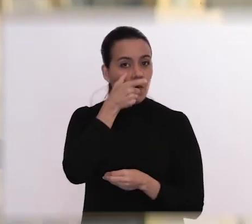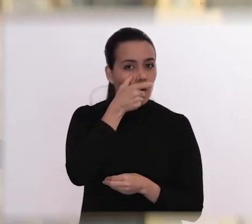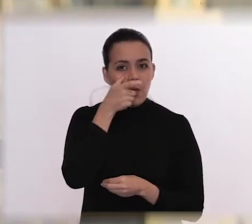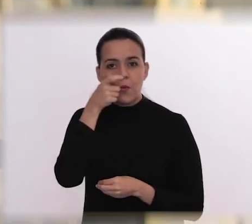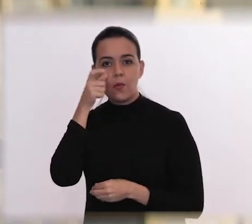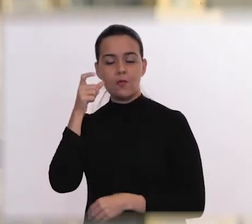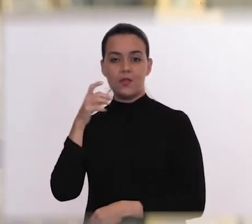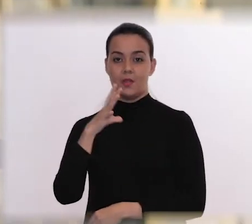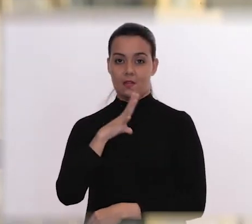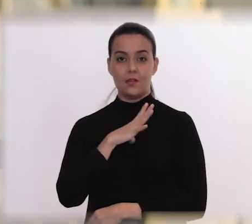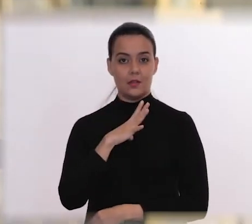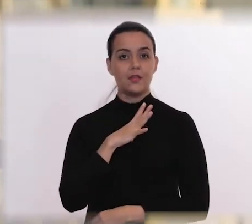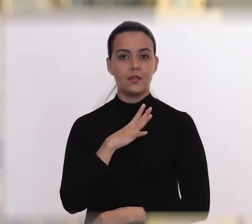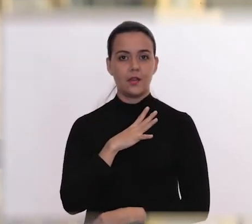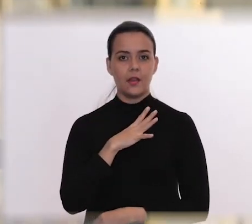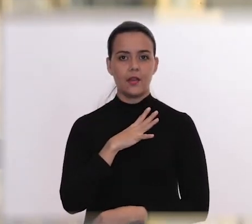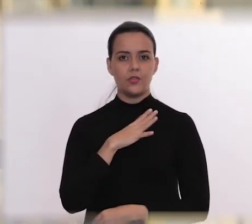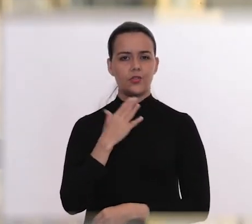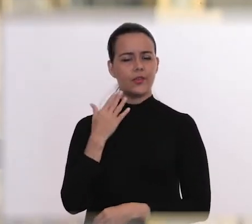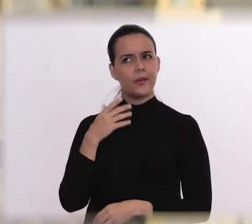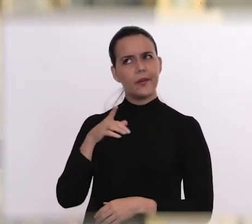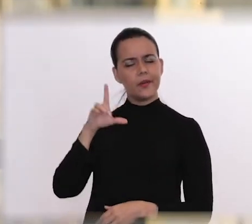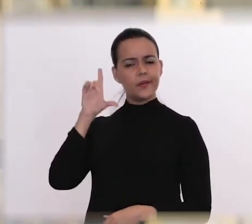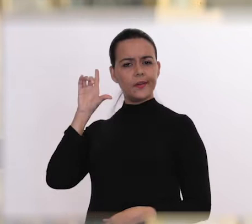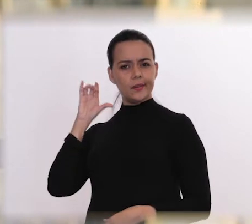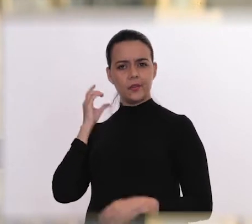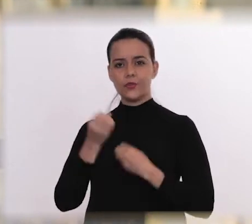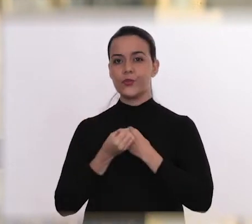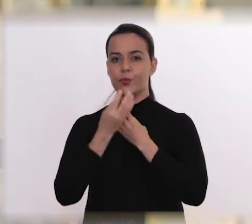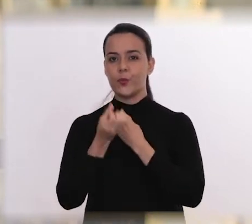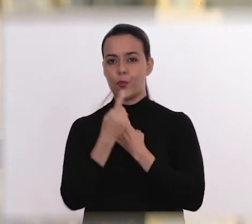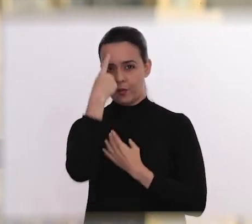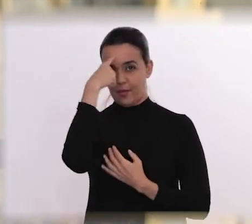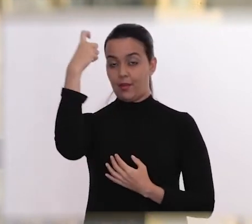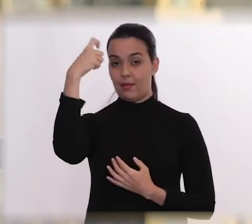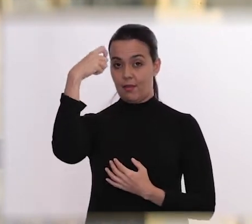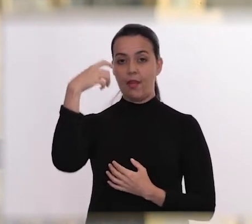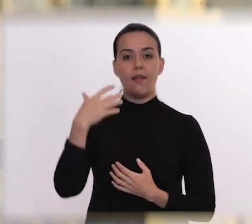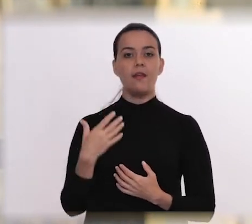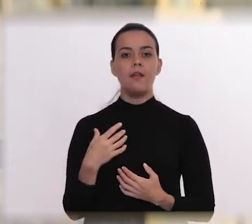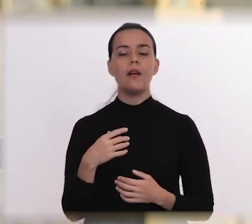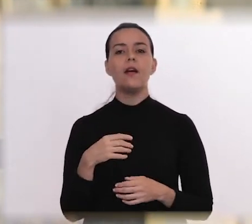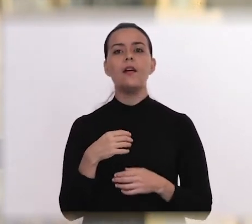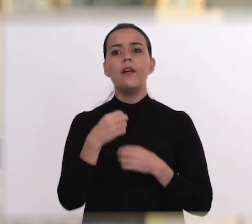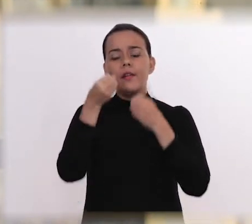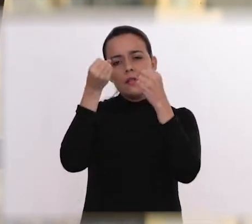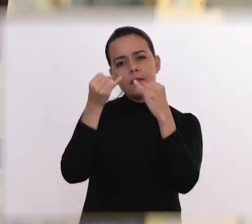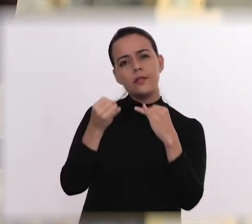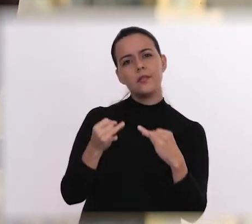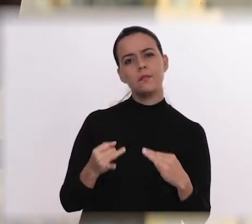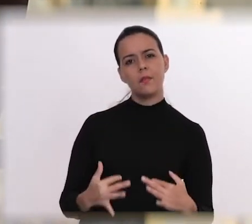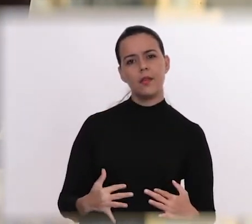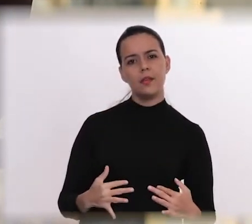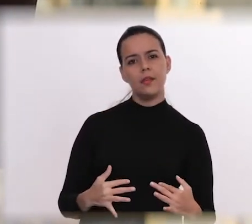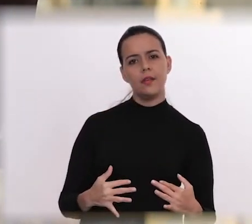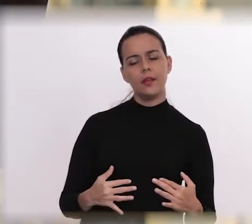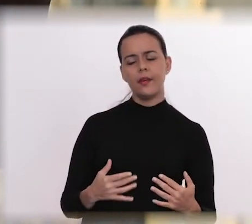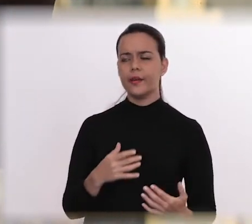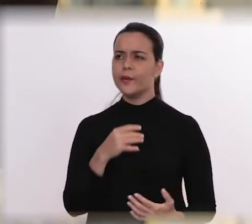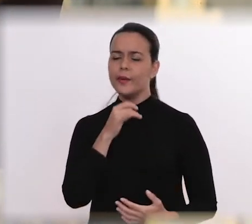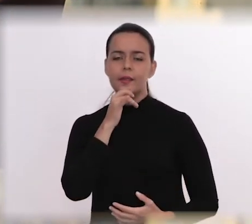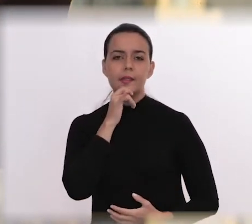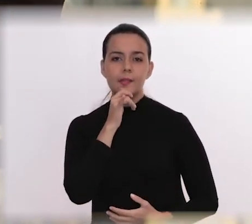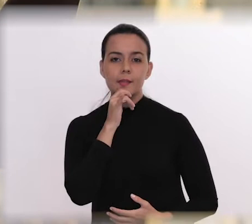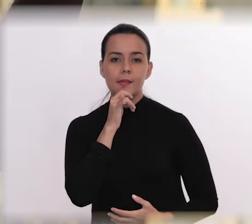excelência. E antes desses poemas há um prefácio ainda mais interessante, em que ele trata justamente de negar essa